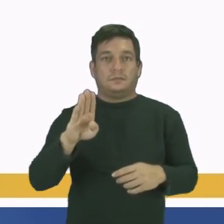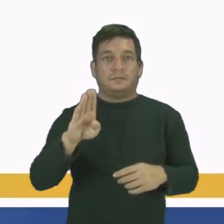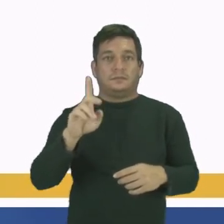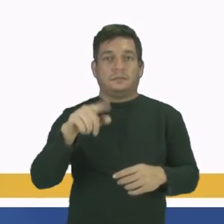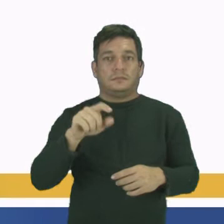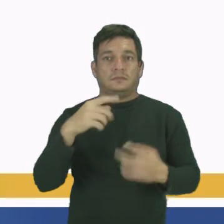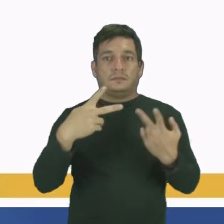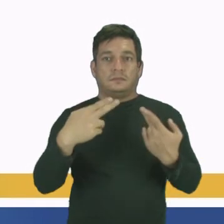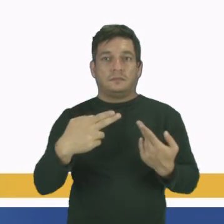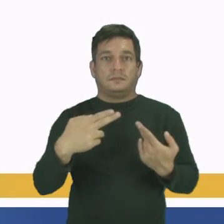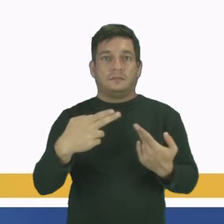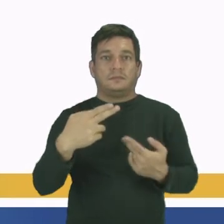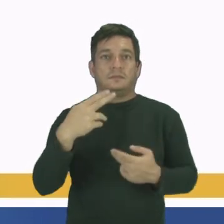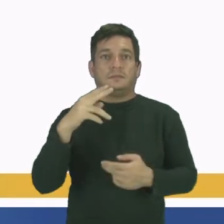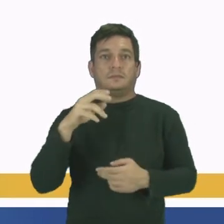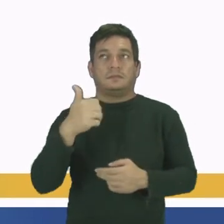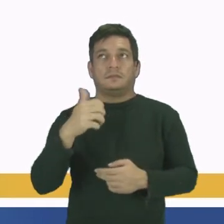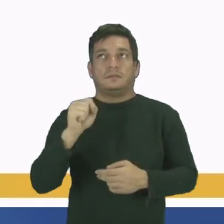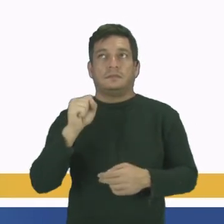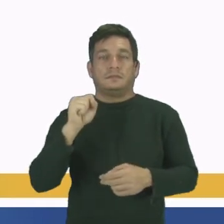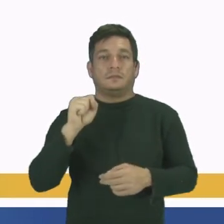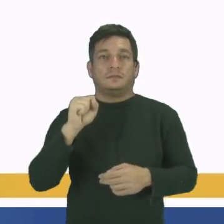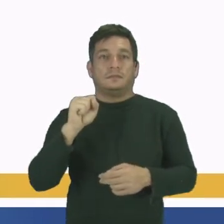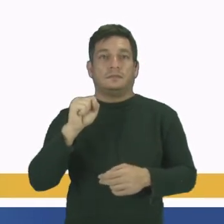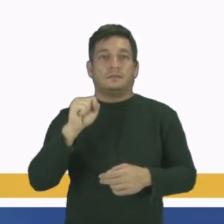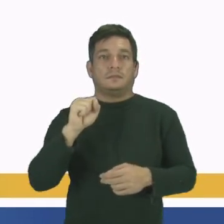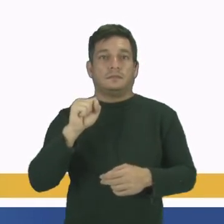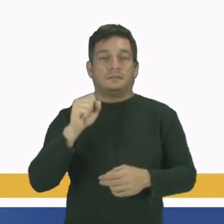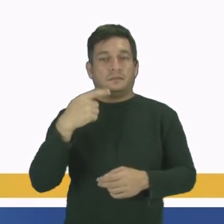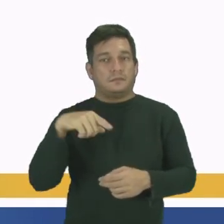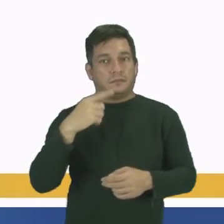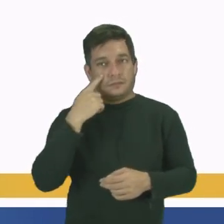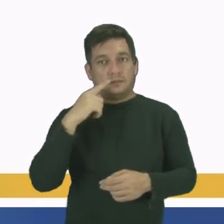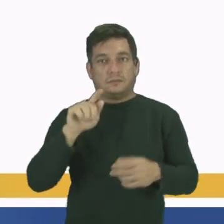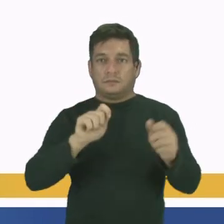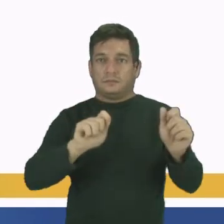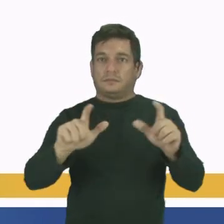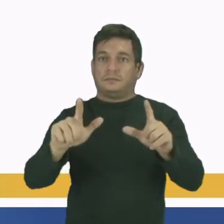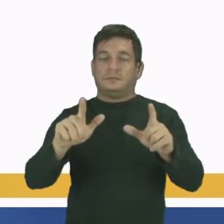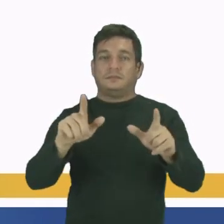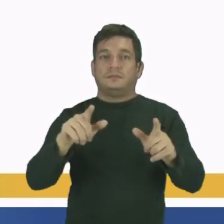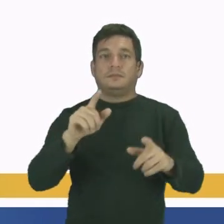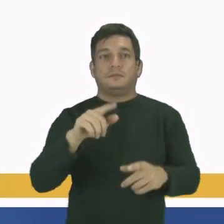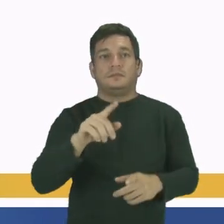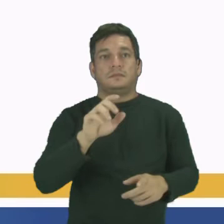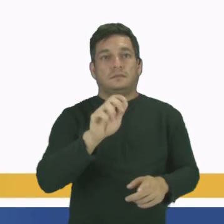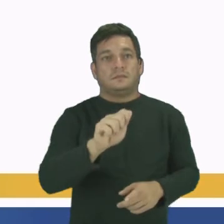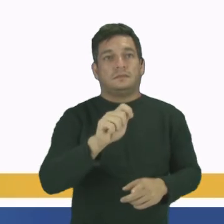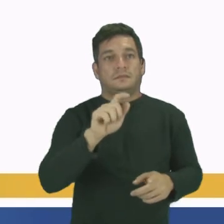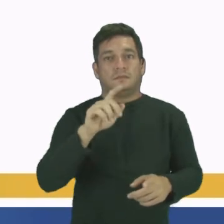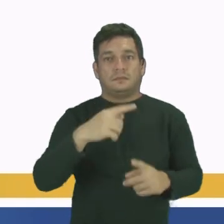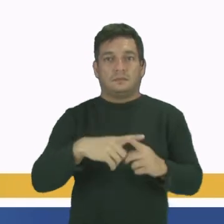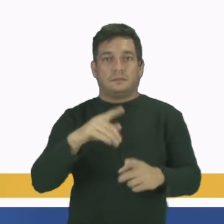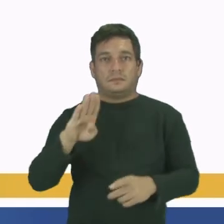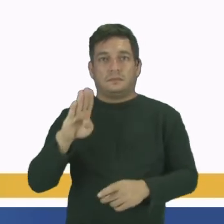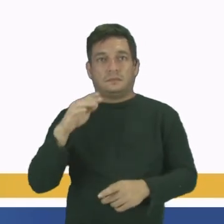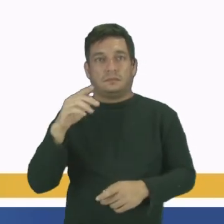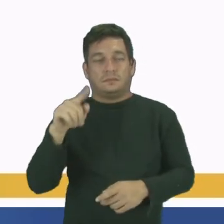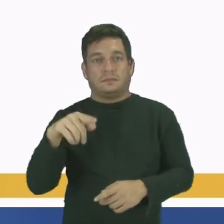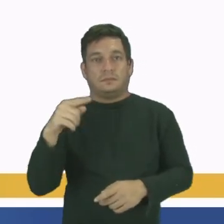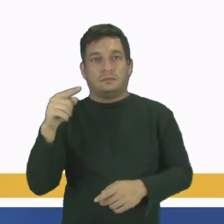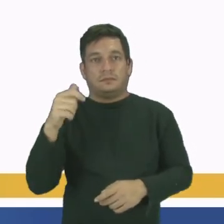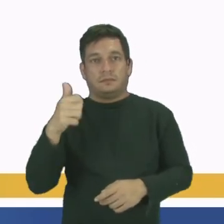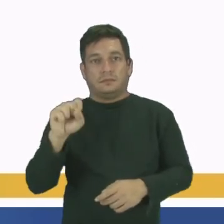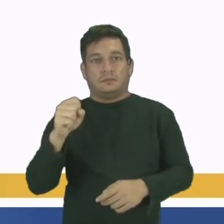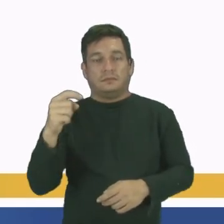que será igual a 18. Então, observe na telinha aí que o determinante de A é igual a 18 e o determinante de B é